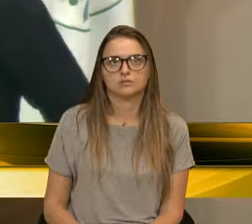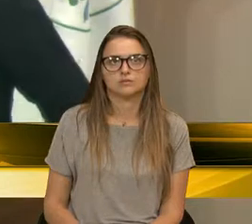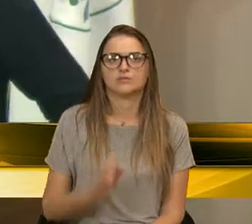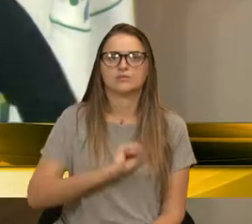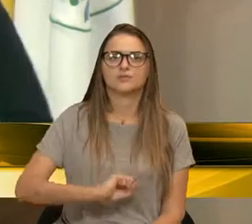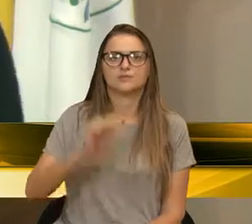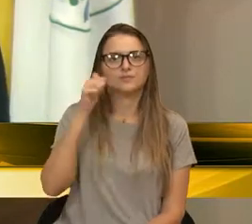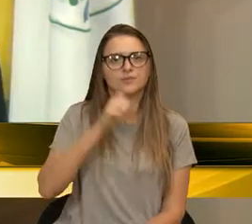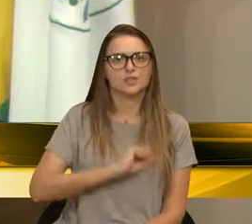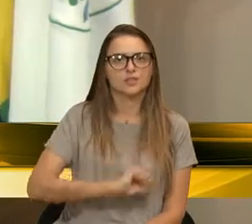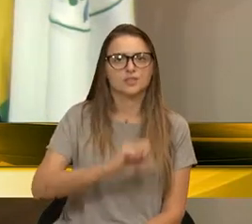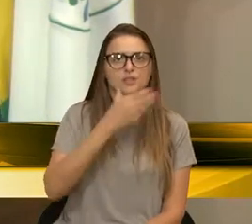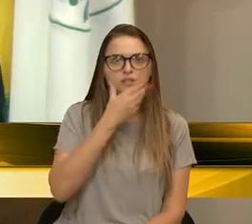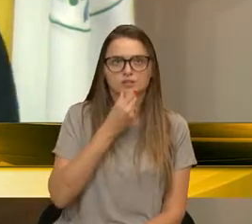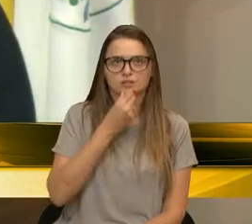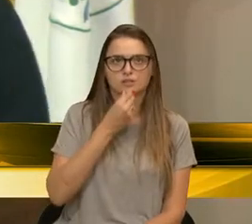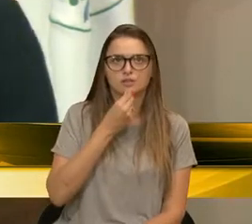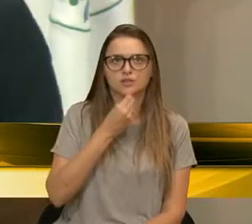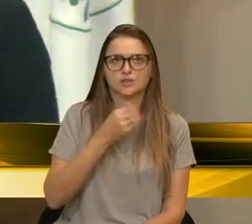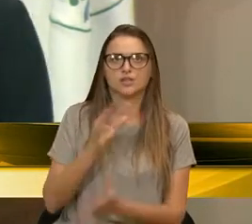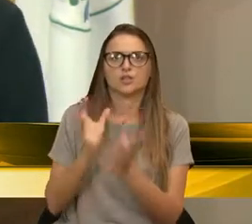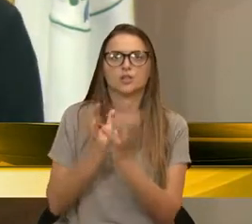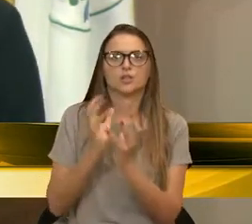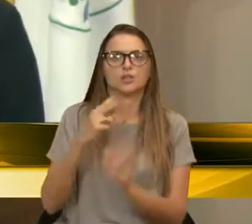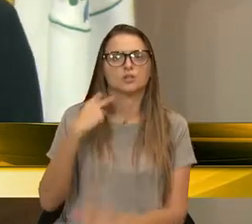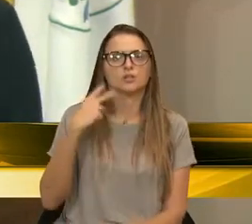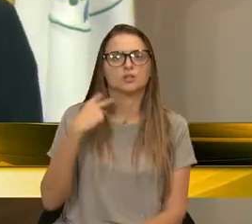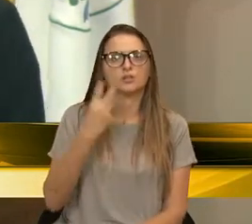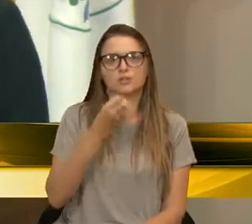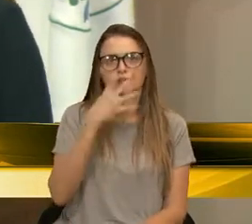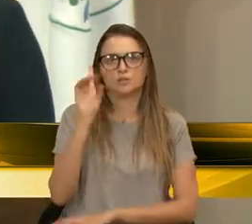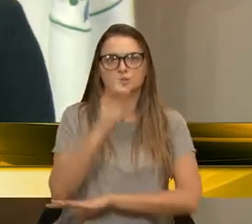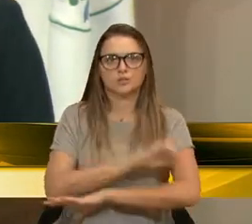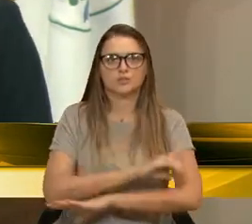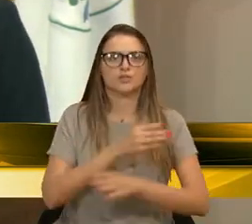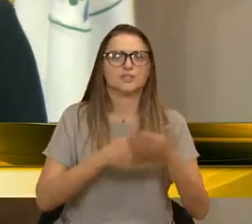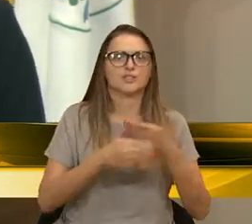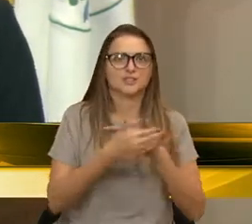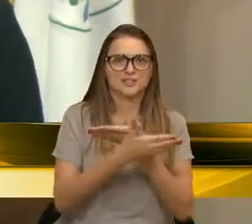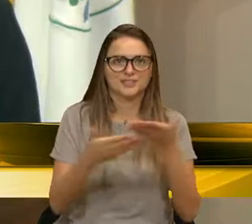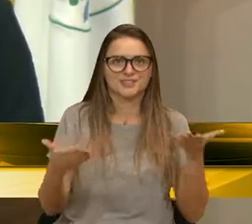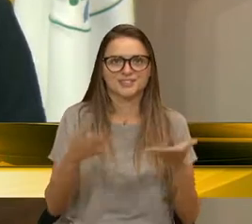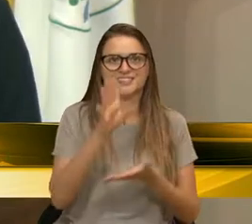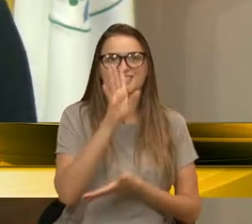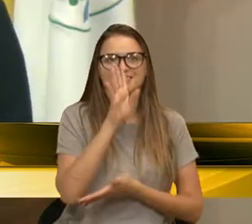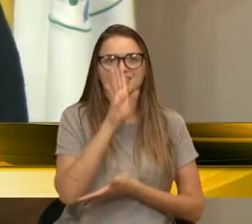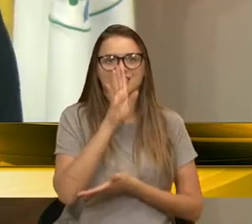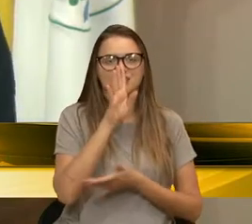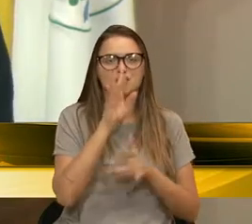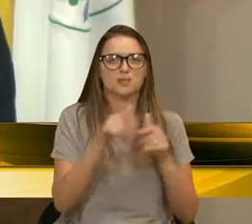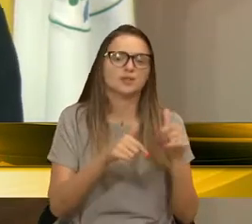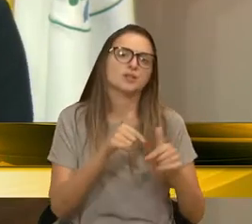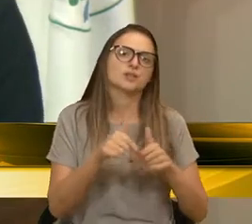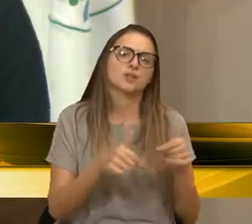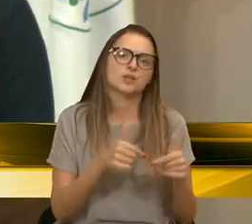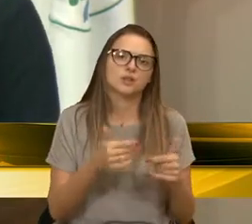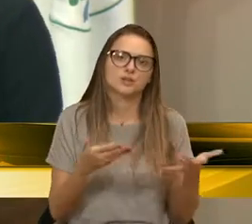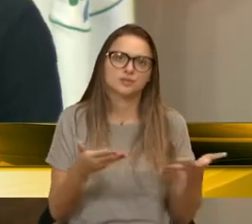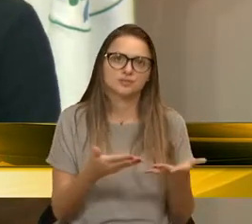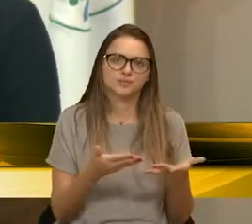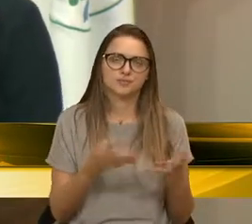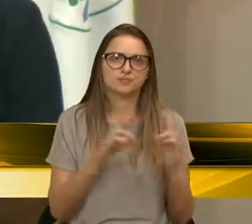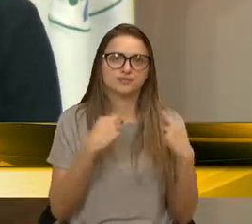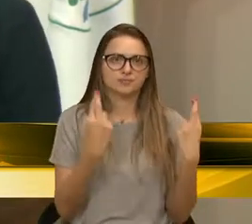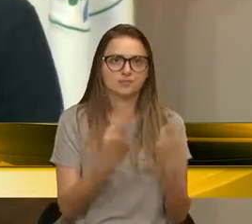Senhoras e senhores, nobres colegas vereadores, bom dia a todos que estão nos acompanhando nos trabalhos de hoje.